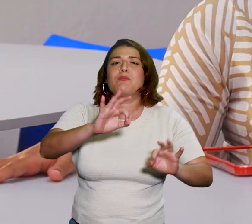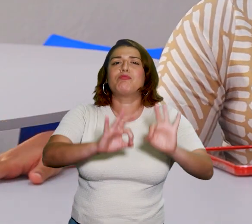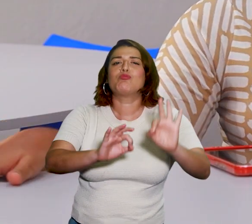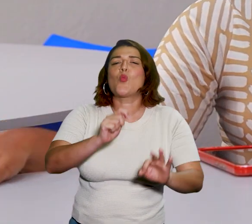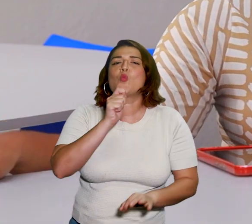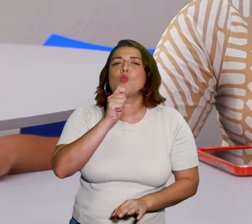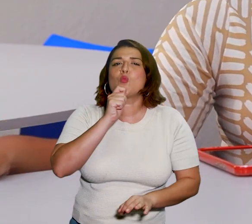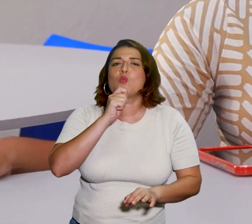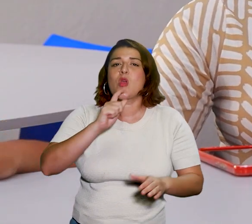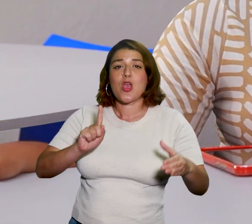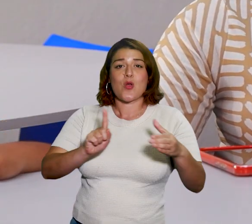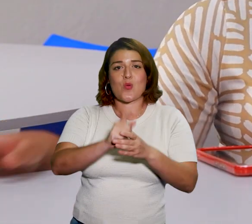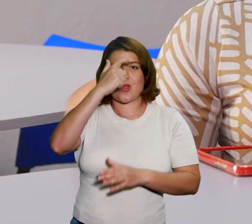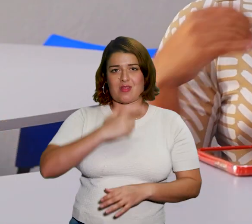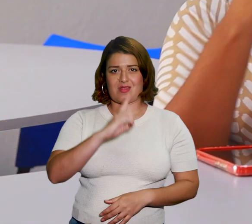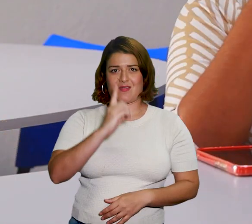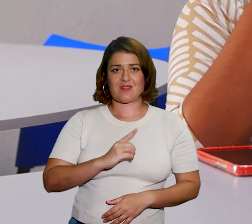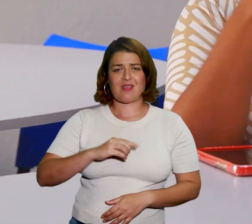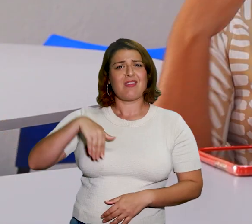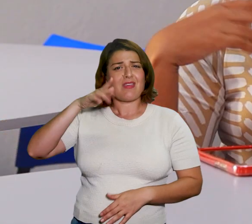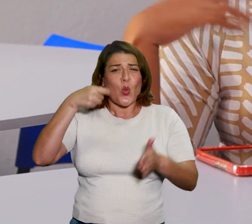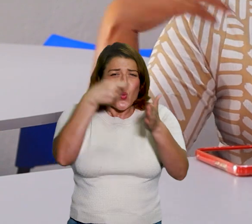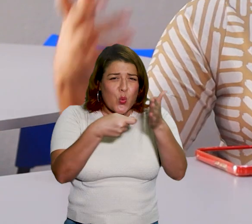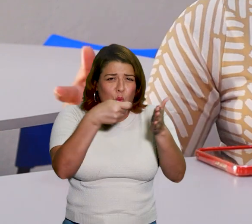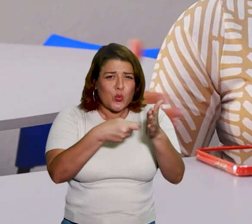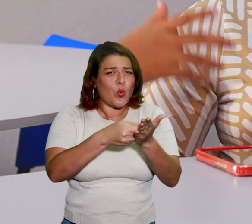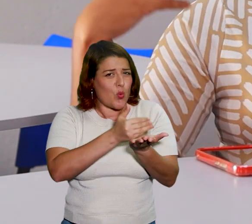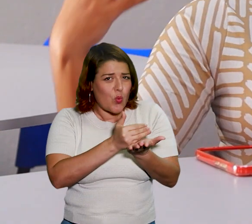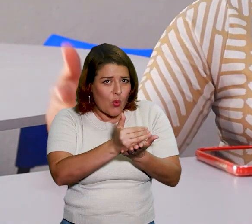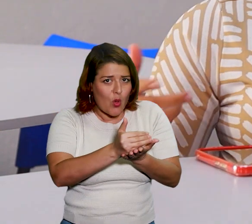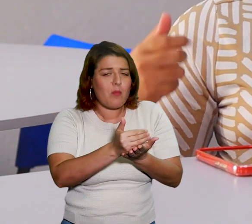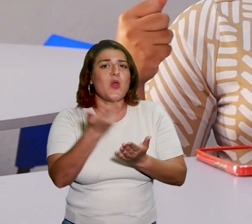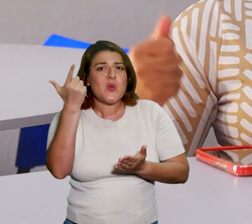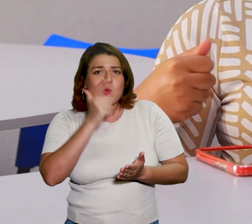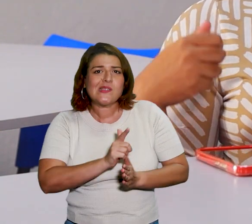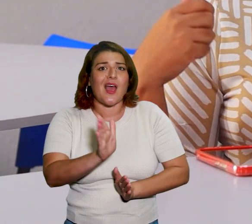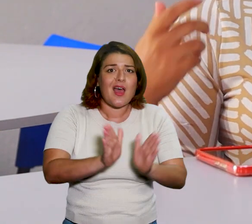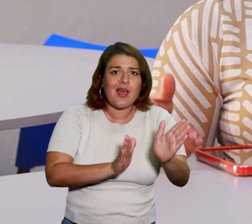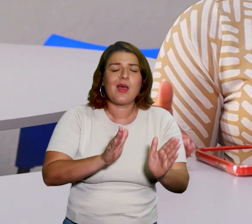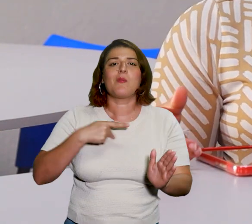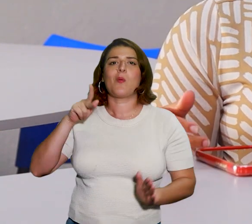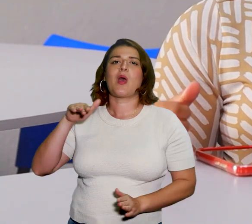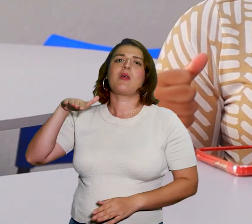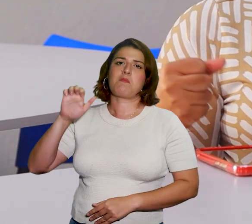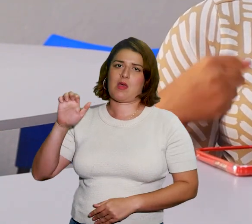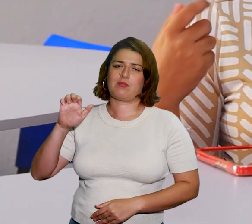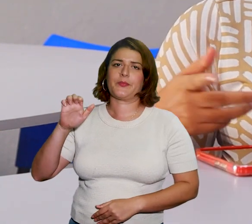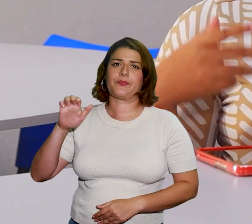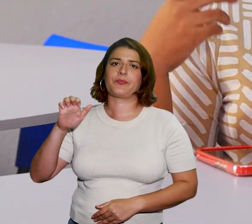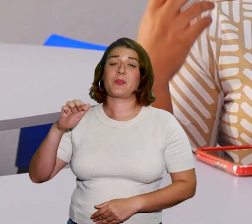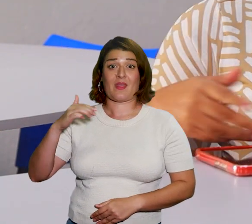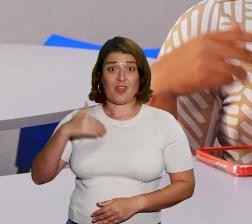com deficiência. Então, de início, quem lutou muito para que eu tivesse acesso a isso foram os meus pais. Então, tipo,